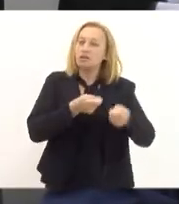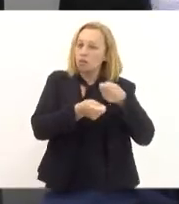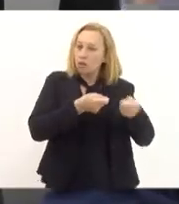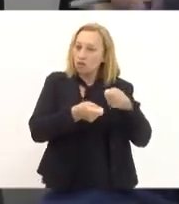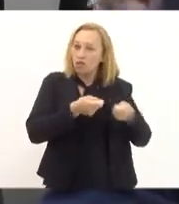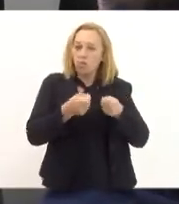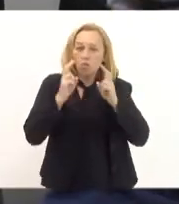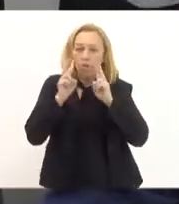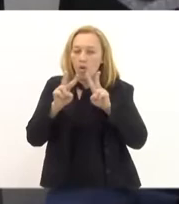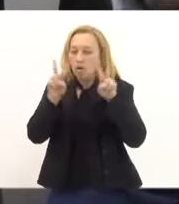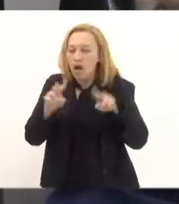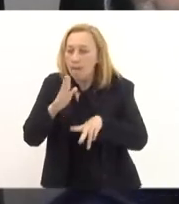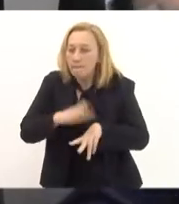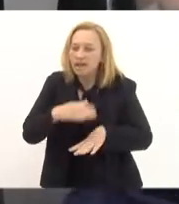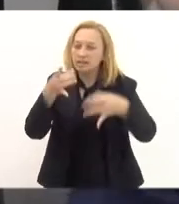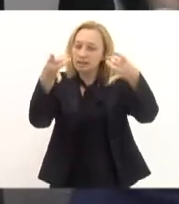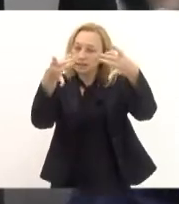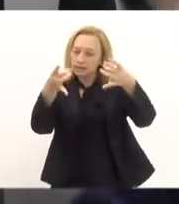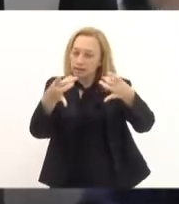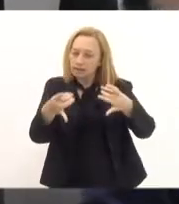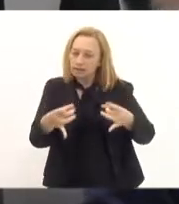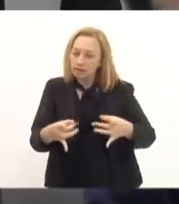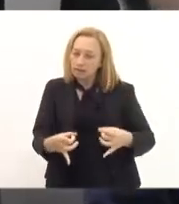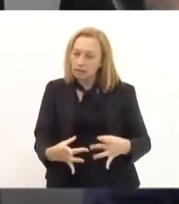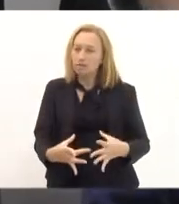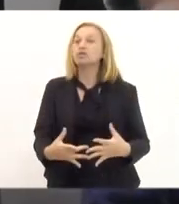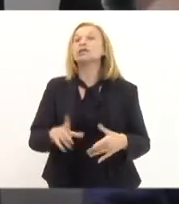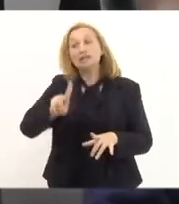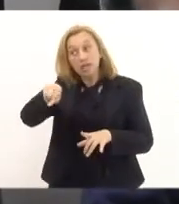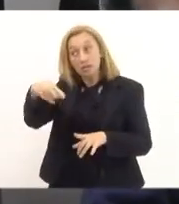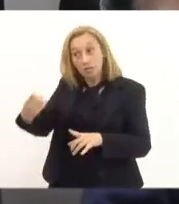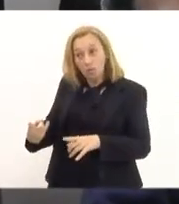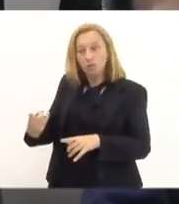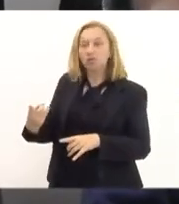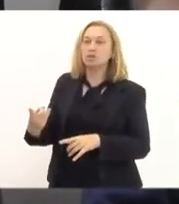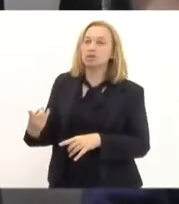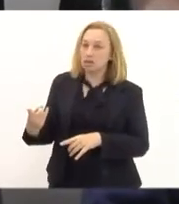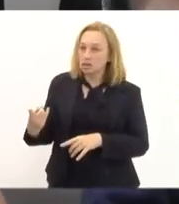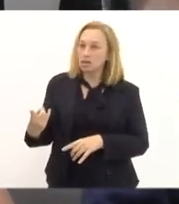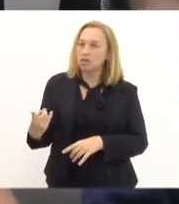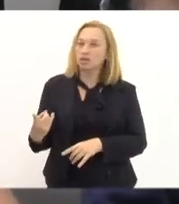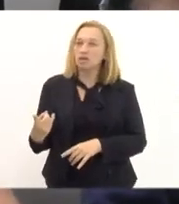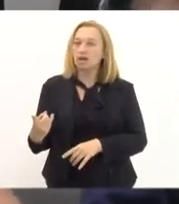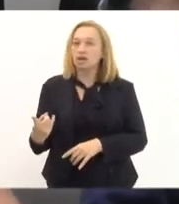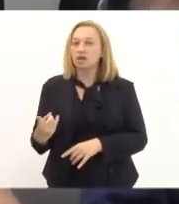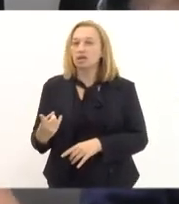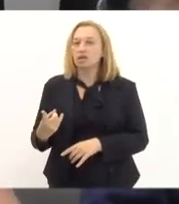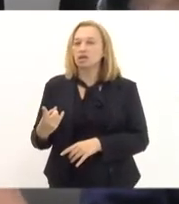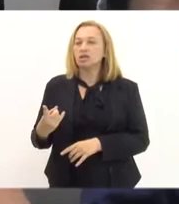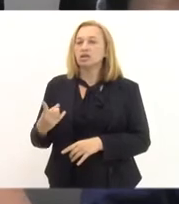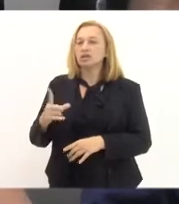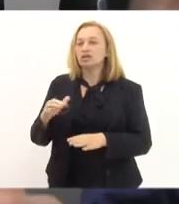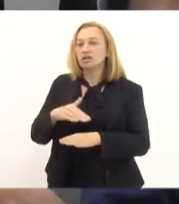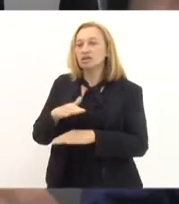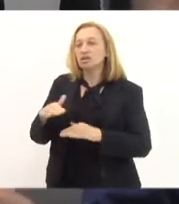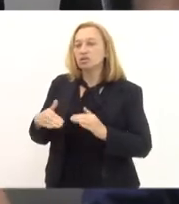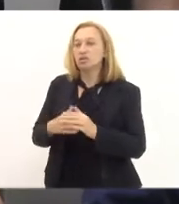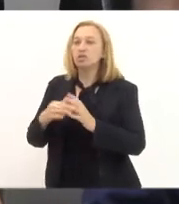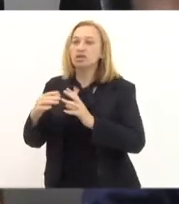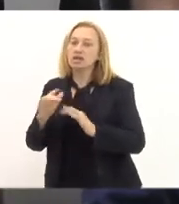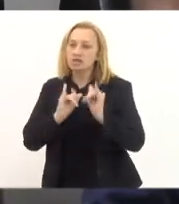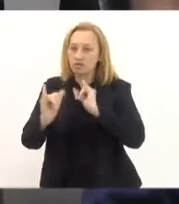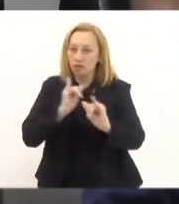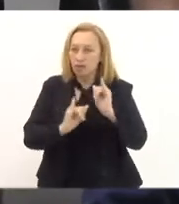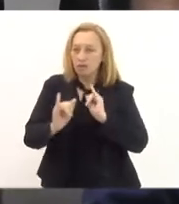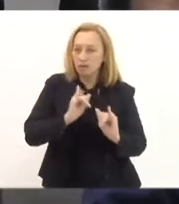tem um olhar mais detalhado depois que nós tivermos essas essas informações Então